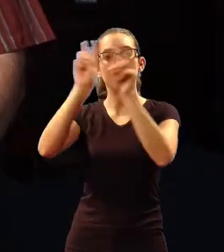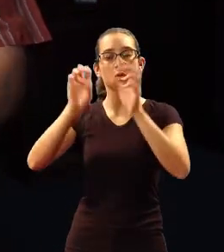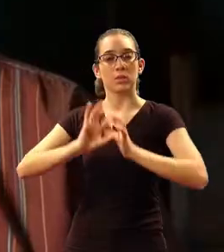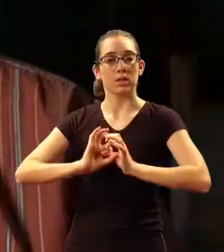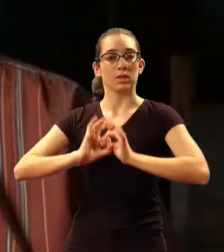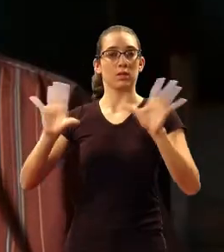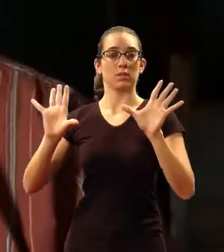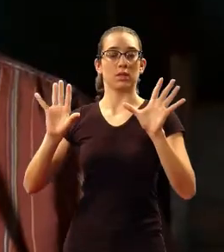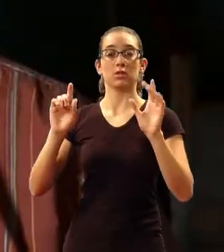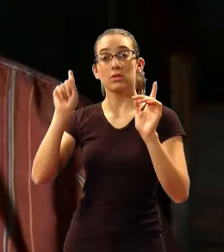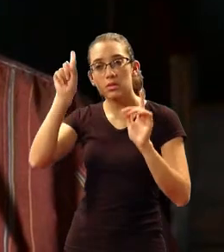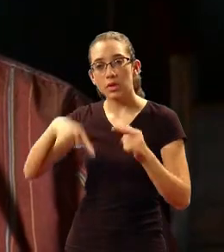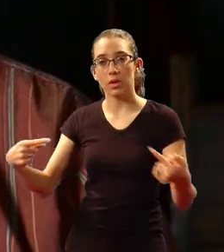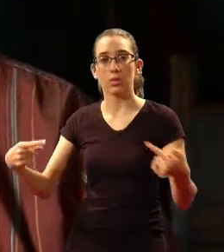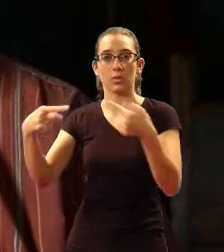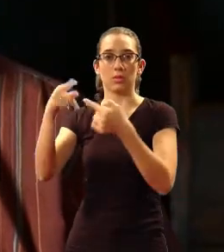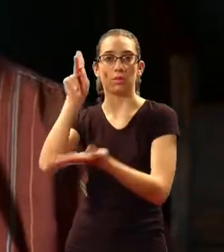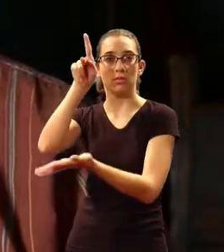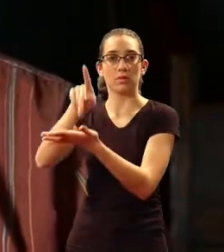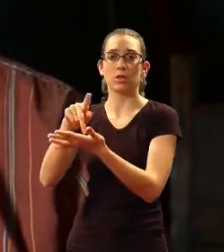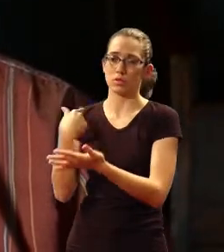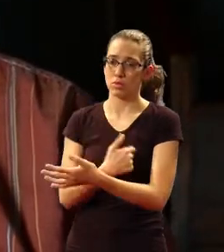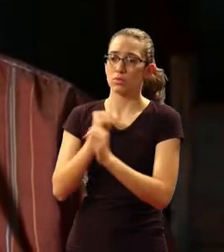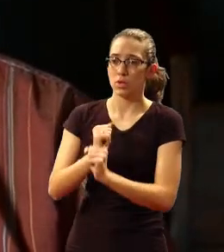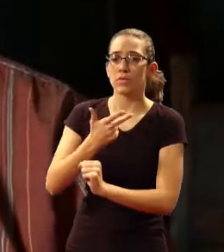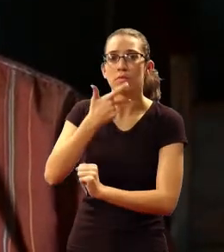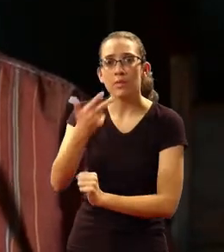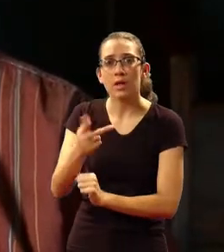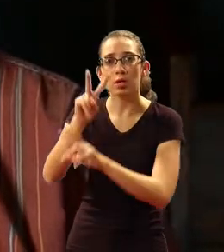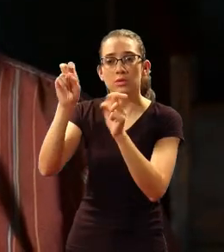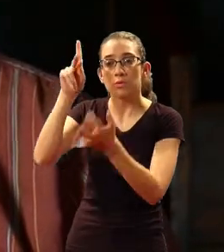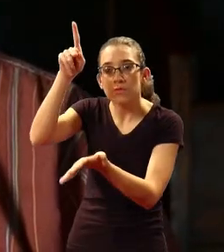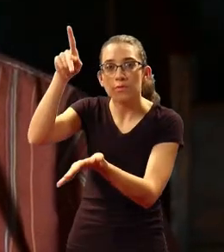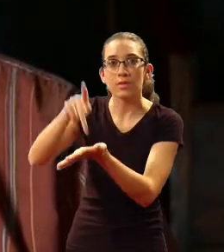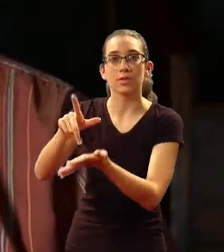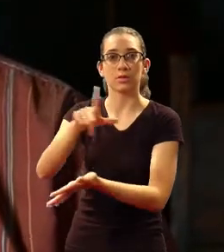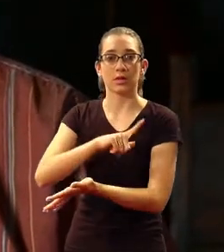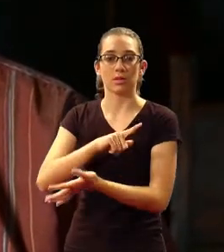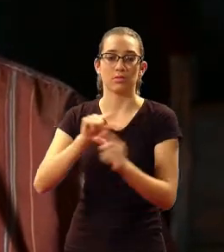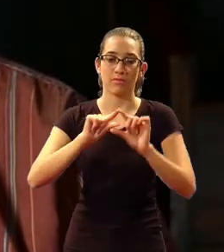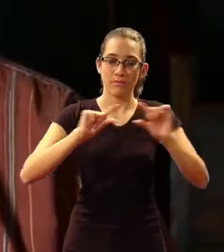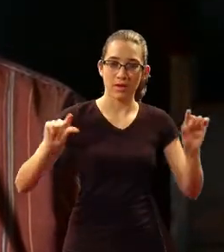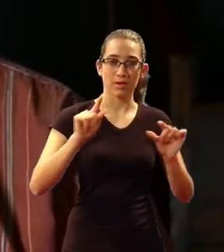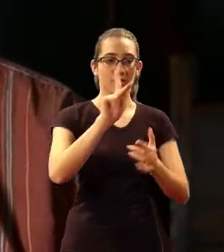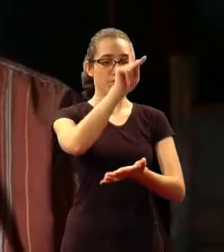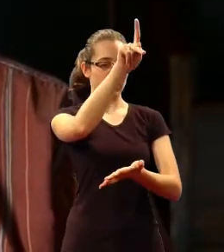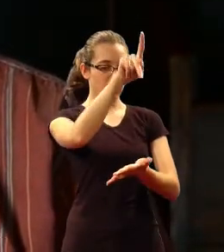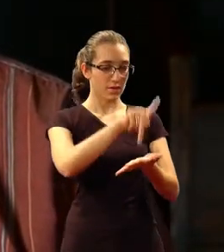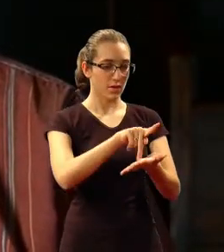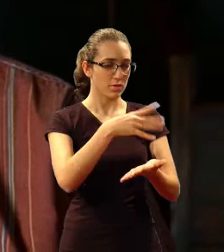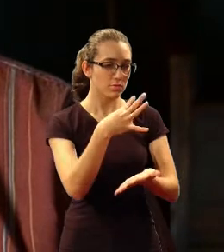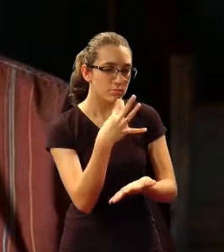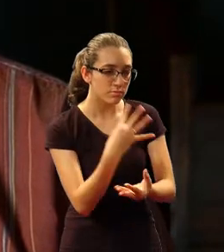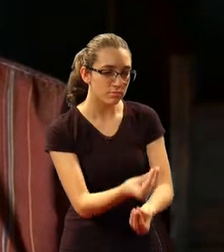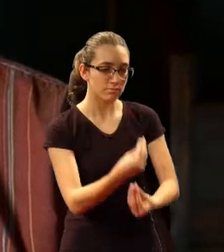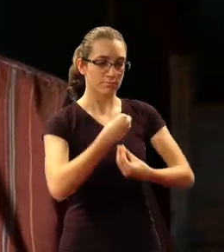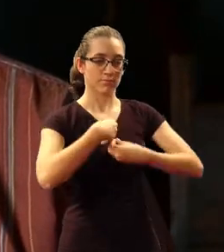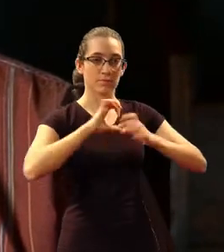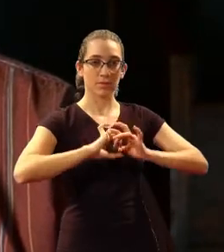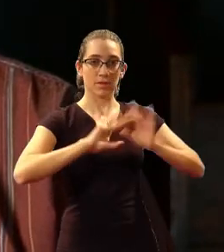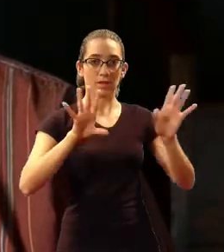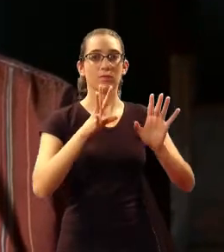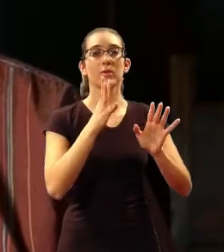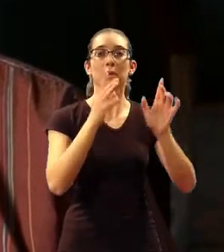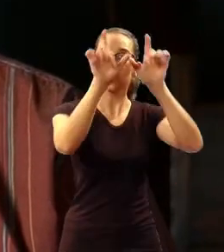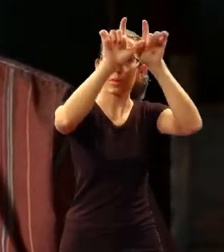liberdade, que é a verdade e de poder dizer a verdade que se tem. Portanto, a verdade vos libertará. O conhecimento